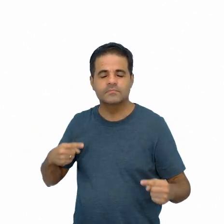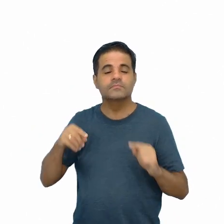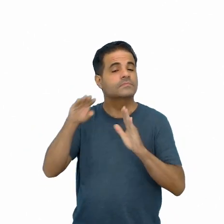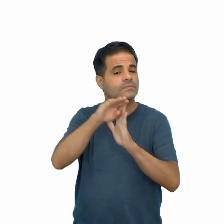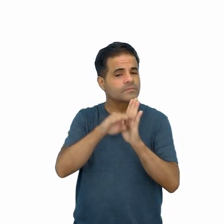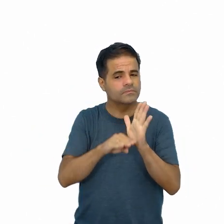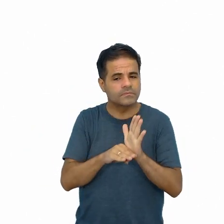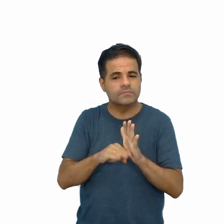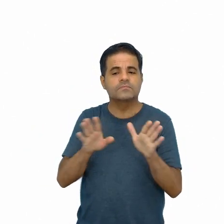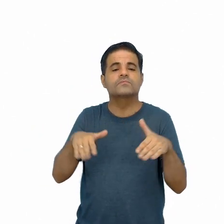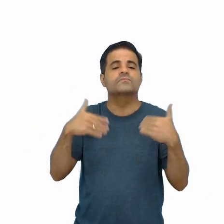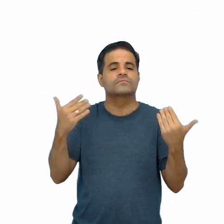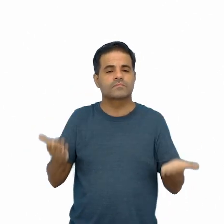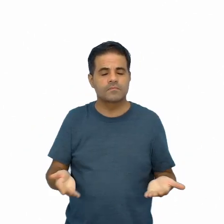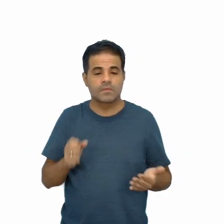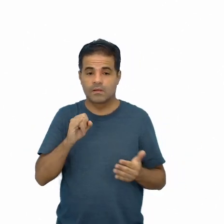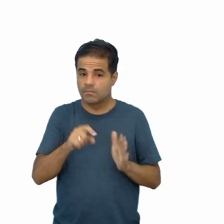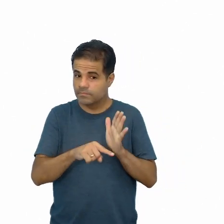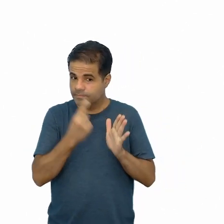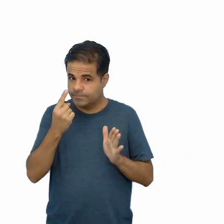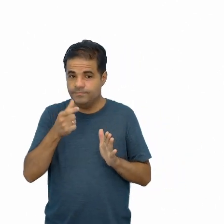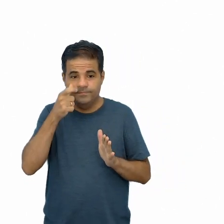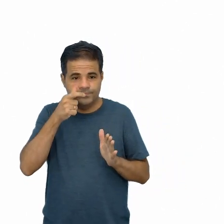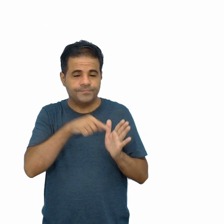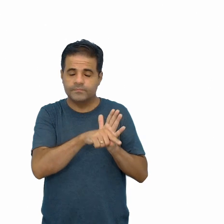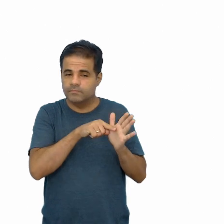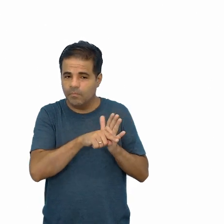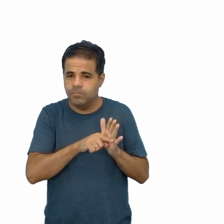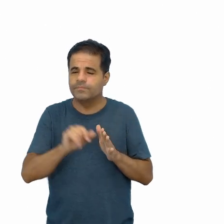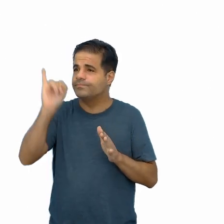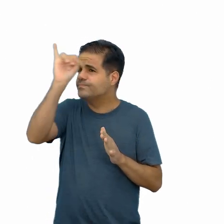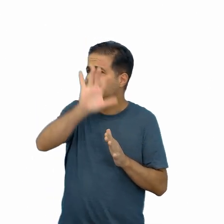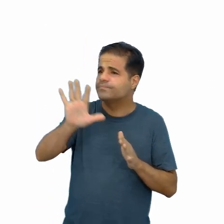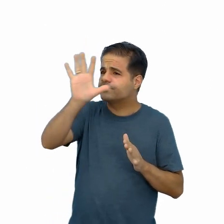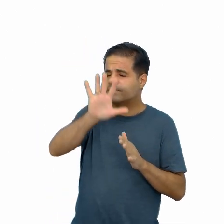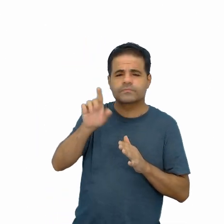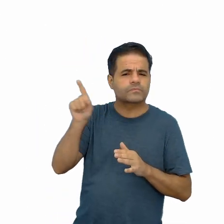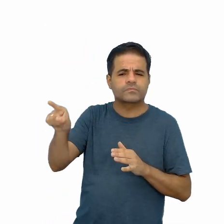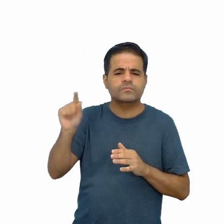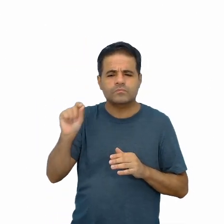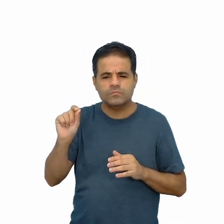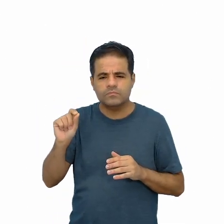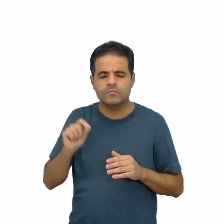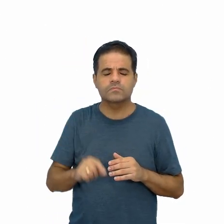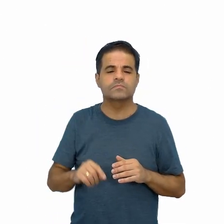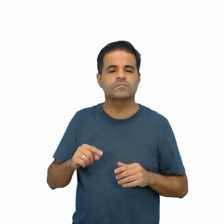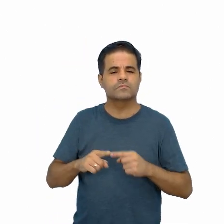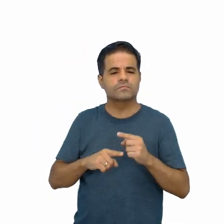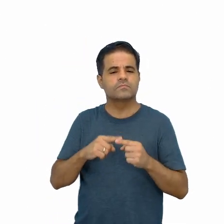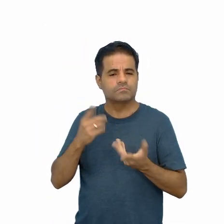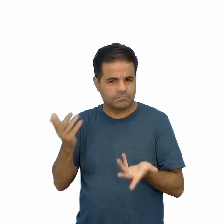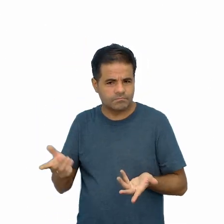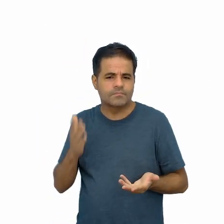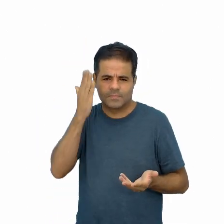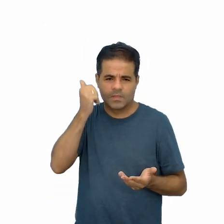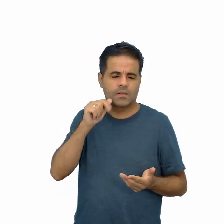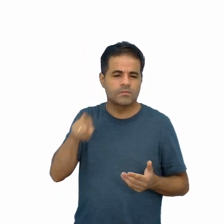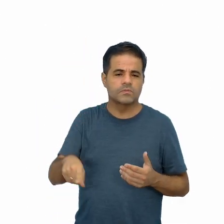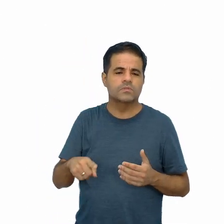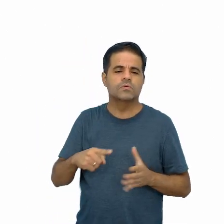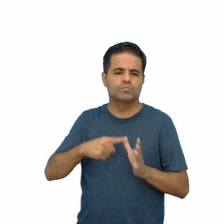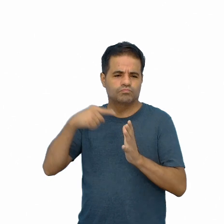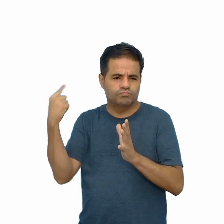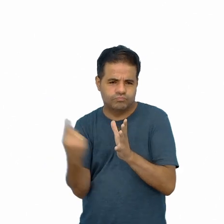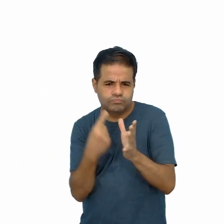né? Primeiro, se a gente analisar a figura aqui, né, tem um furacão aí, né, um